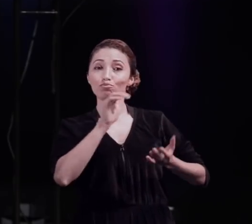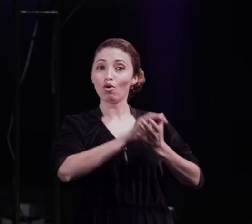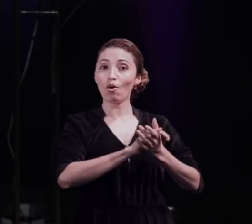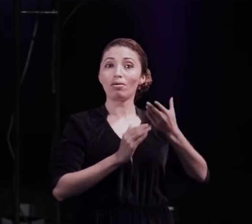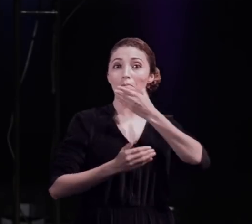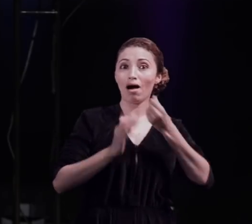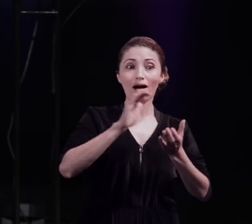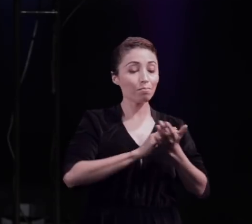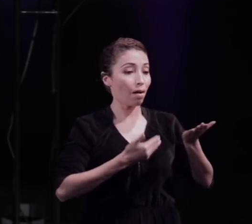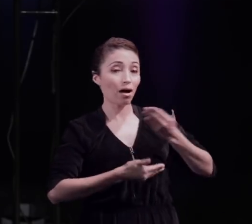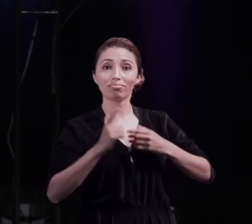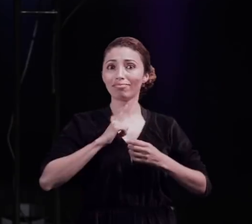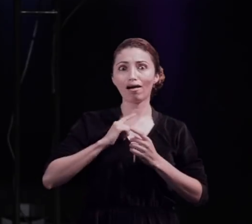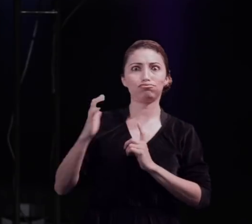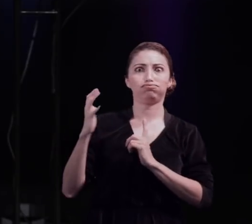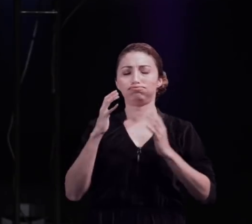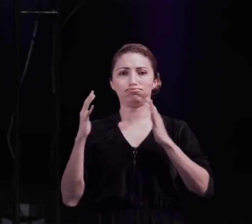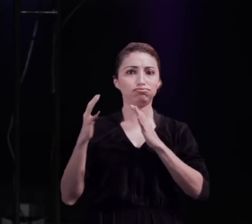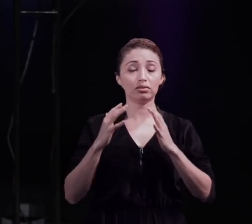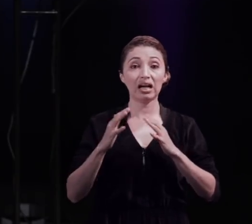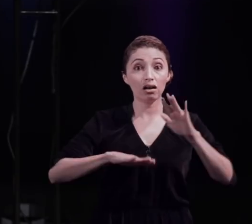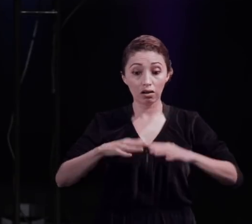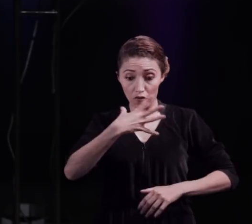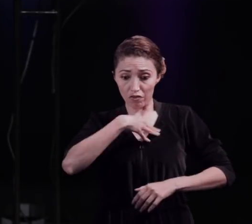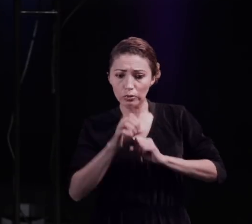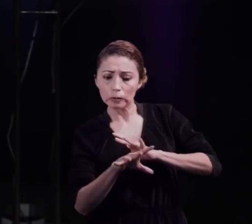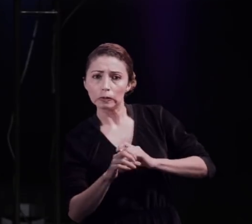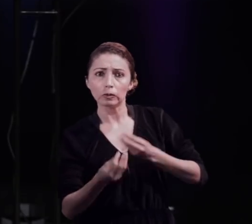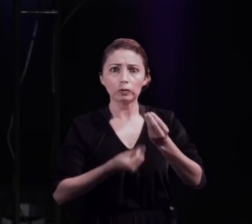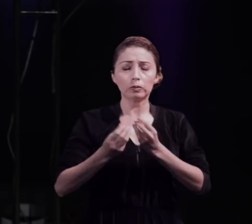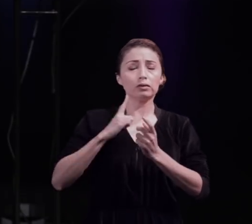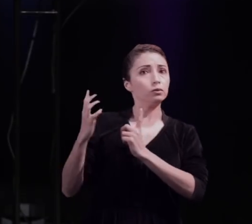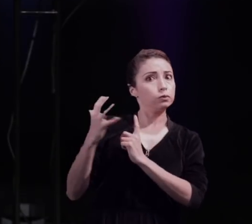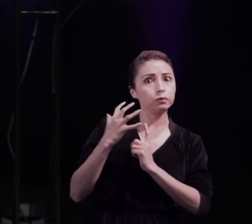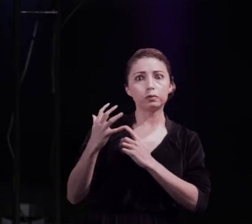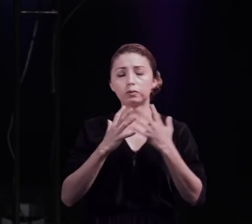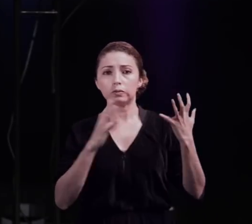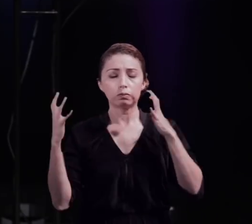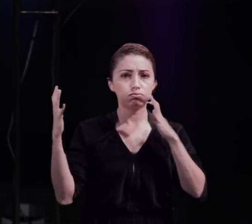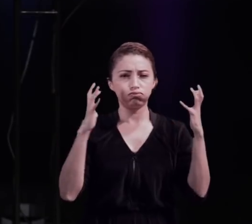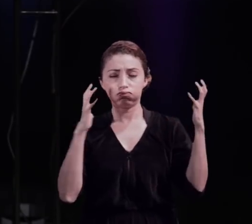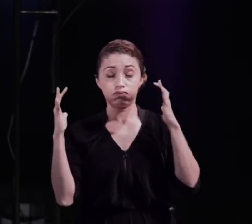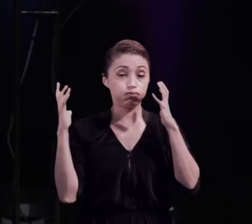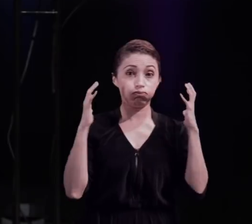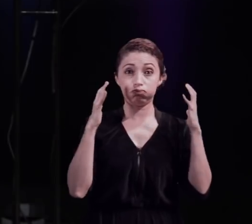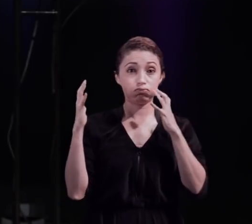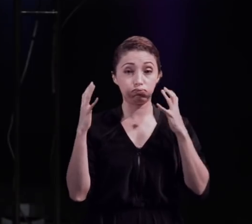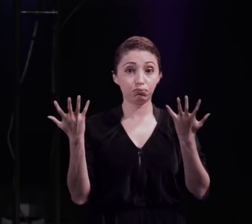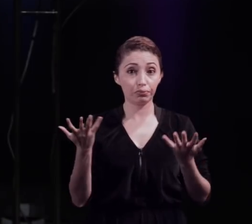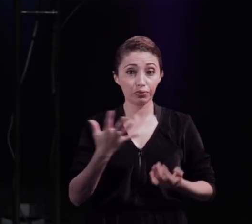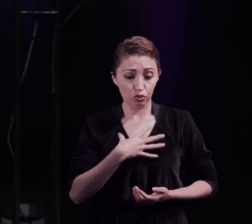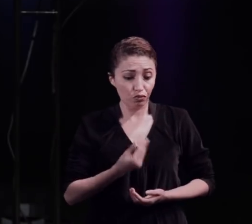seu marido, no tratamento e educação dos seus filhos, no lidar com as pressões que os